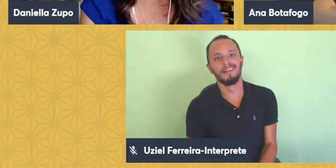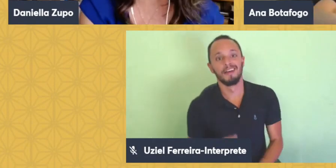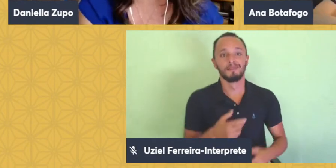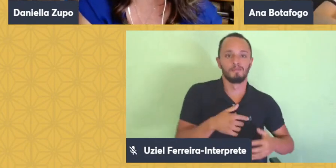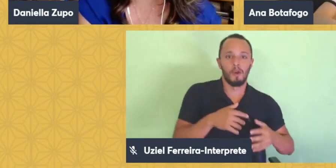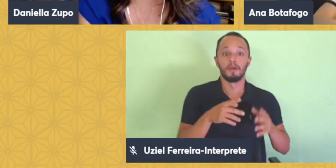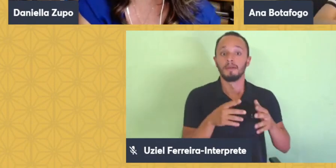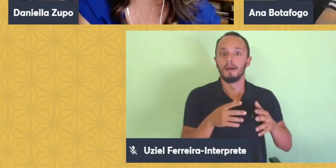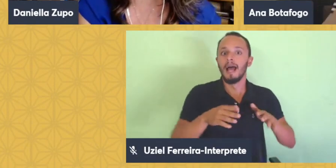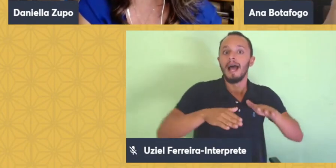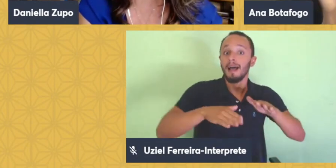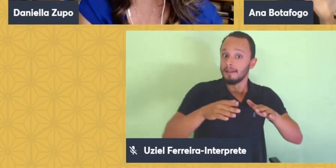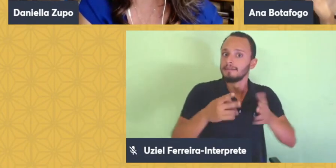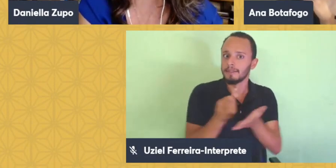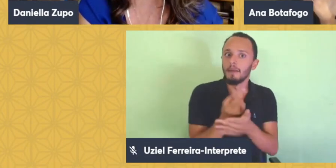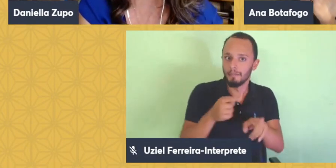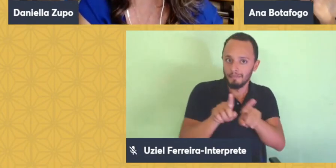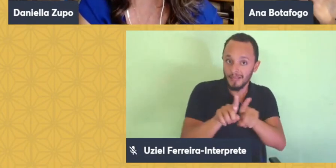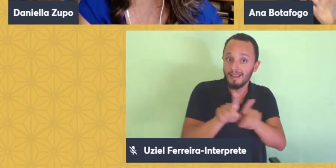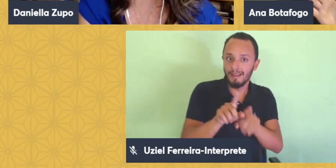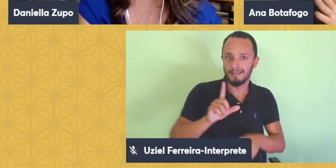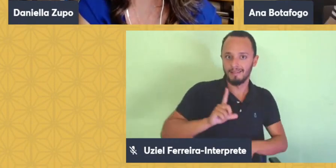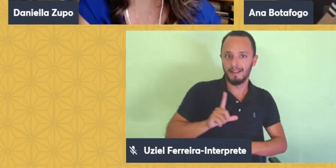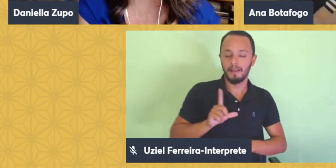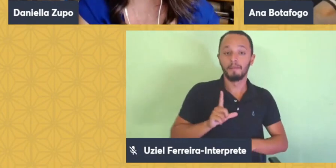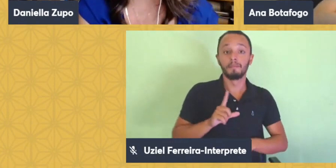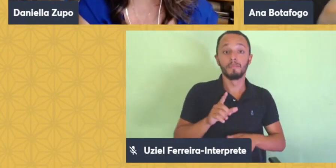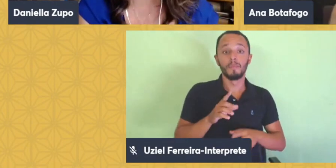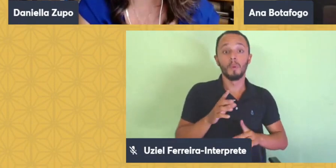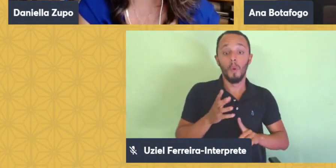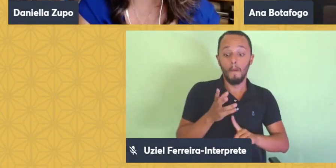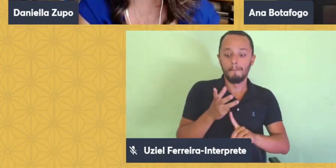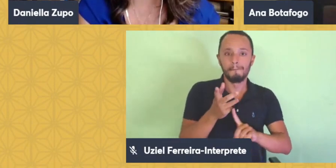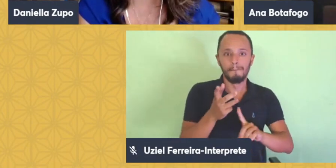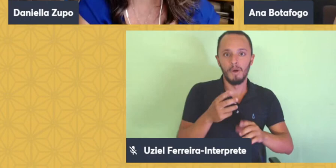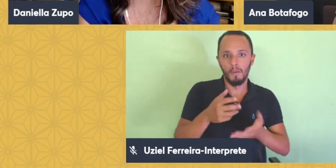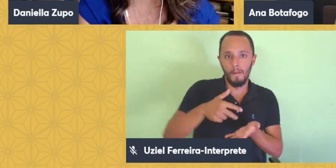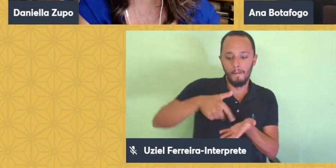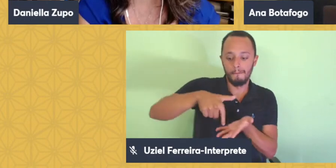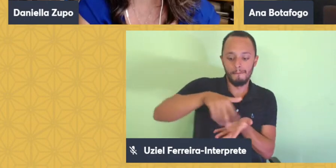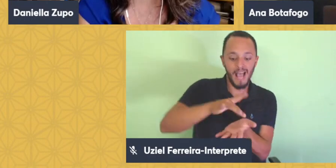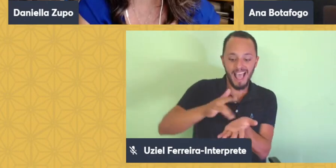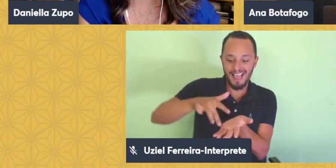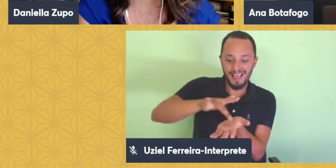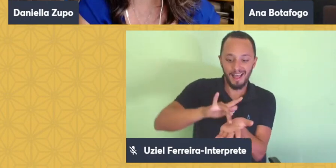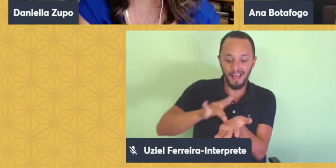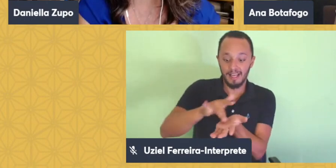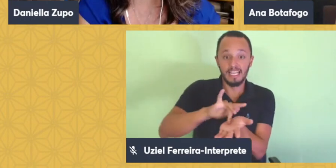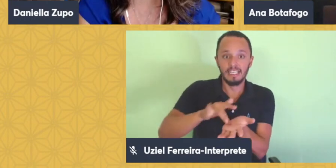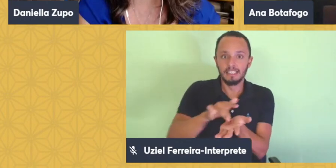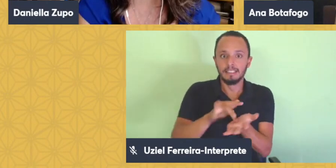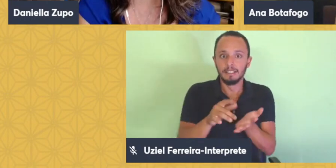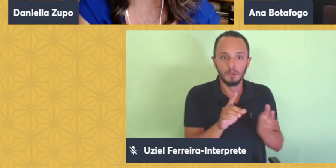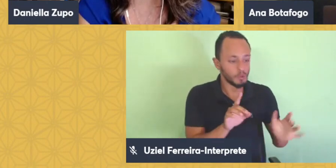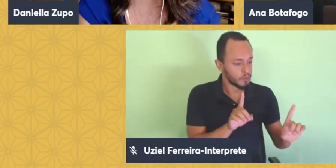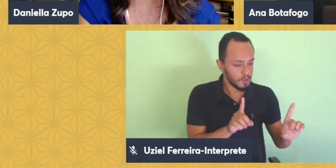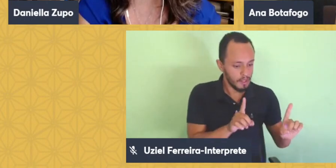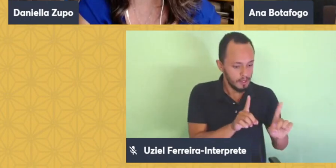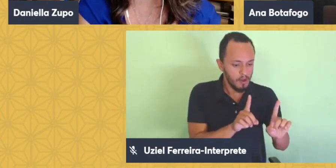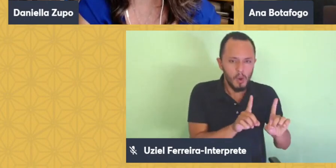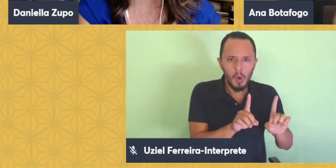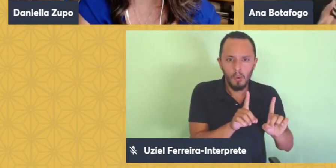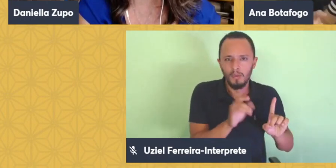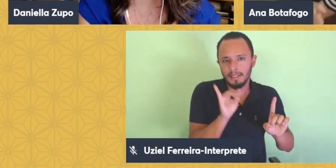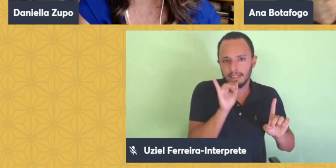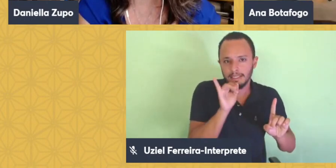bailarinos são muito e Alex estão sofrendo muito nesse momento mas são muito muito próximos toda a movimentação